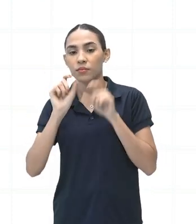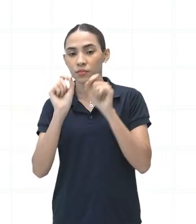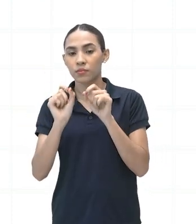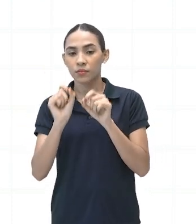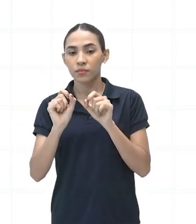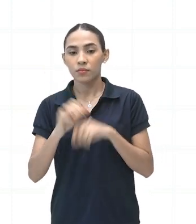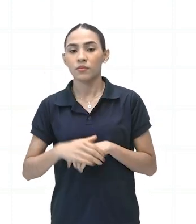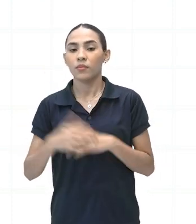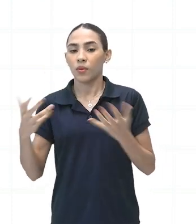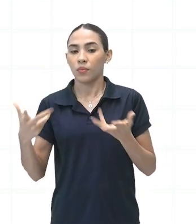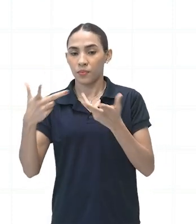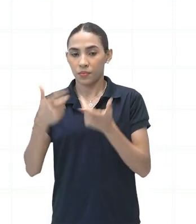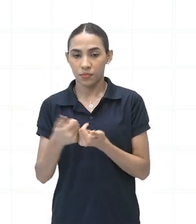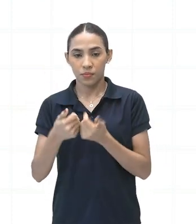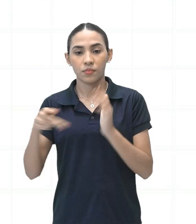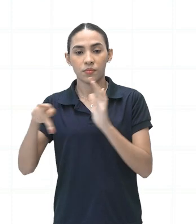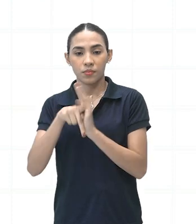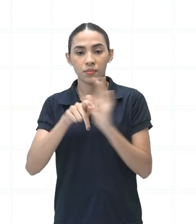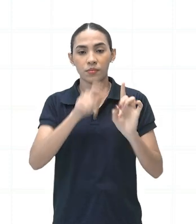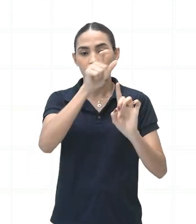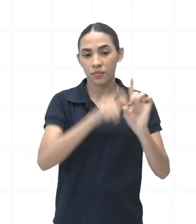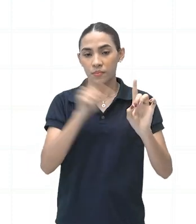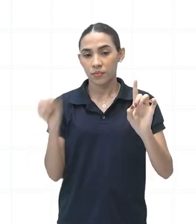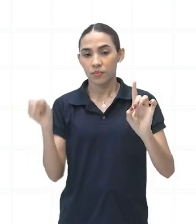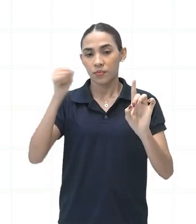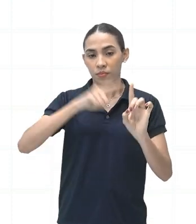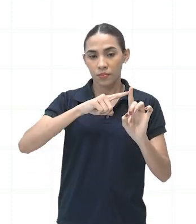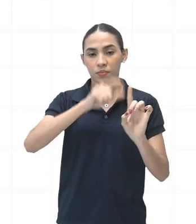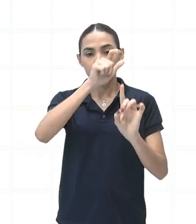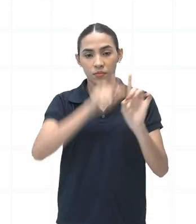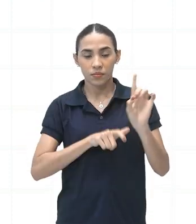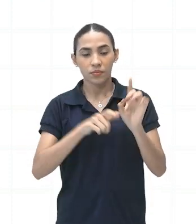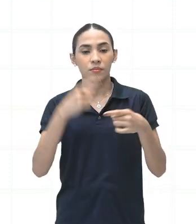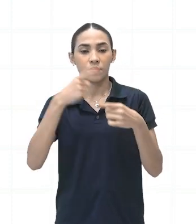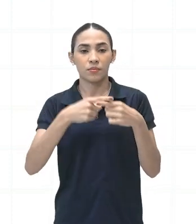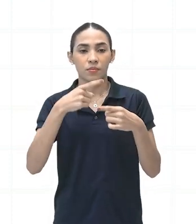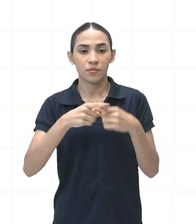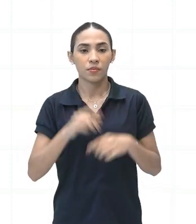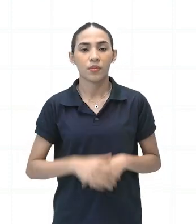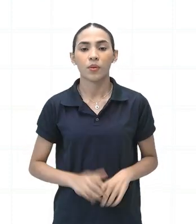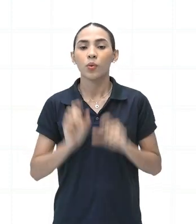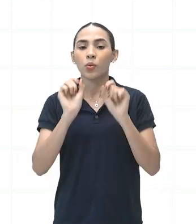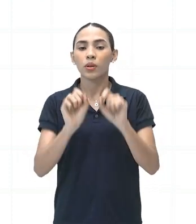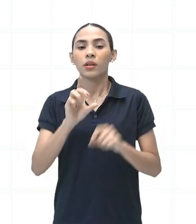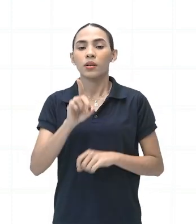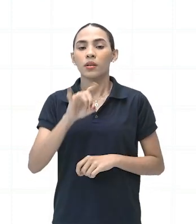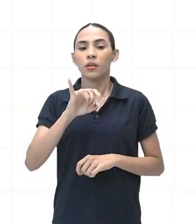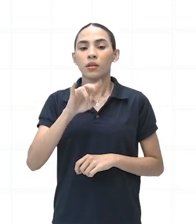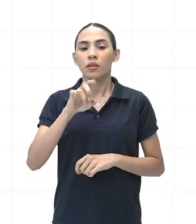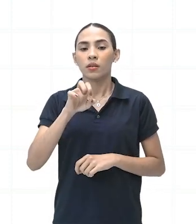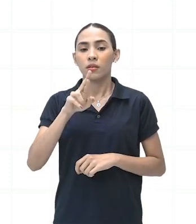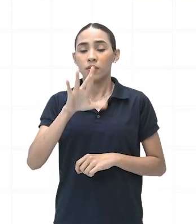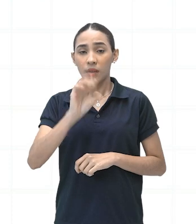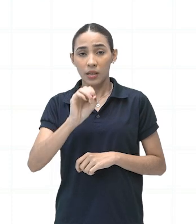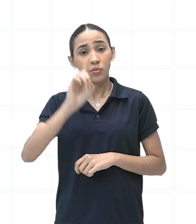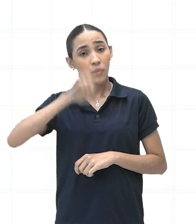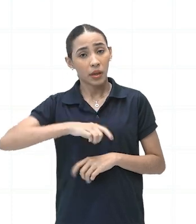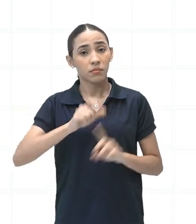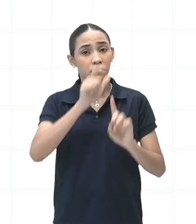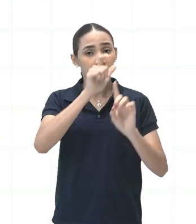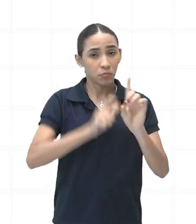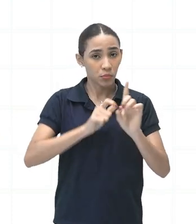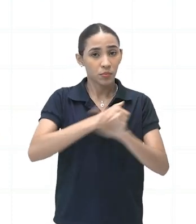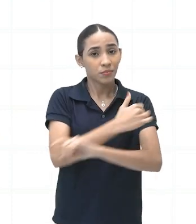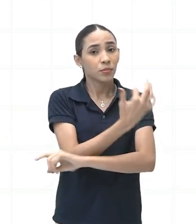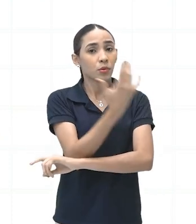justamente uma qualidade do sujeito. Concordem comigo? Por quê? O que é diverso, pessoal? Não é o meio ambiente?